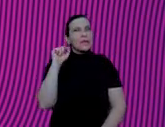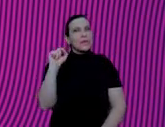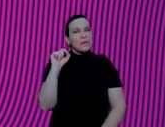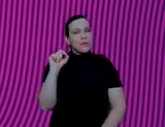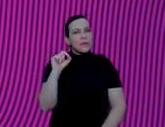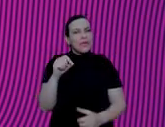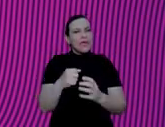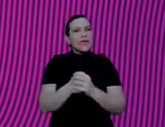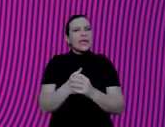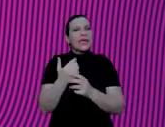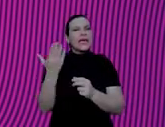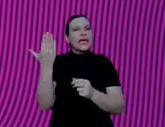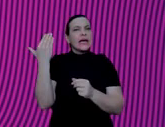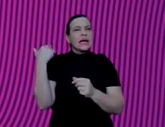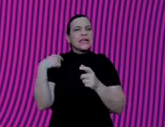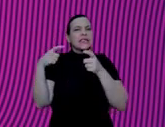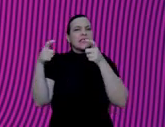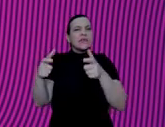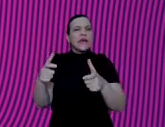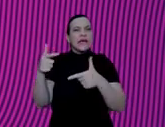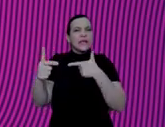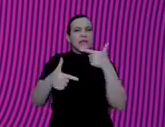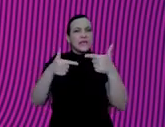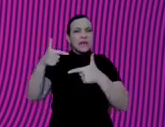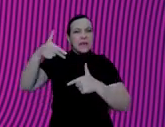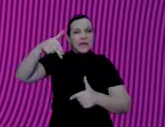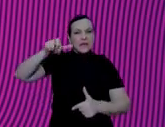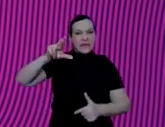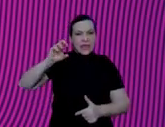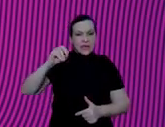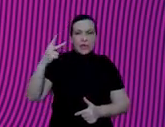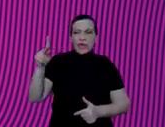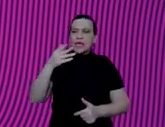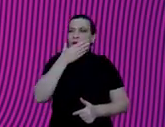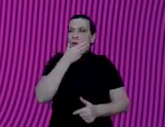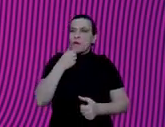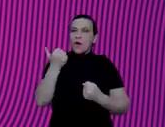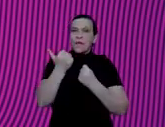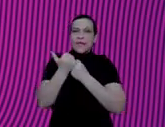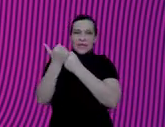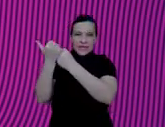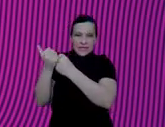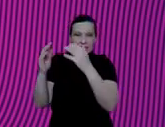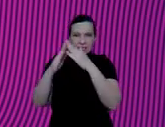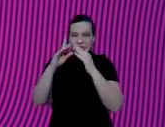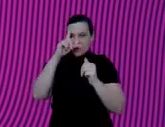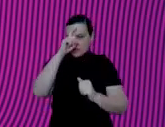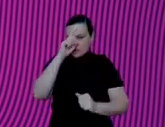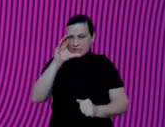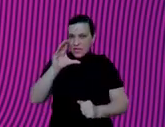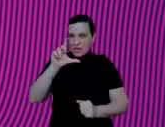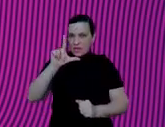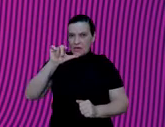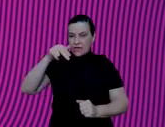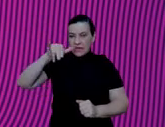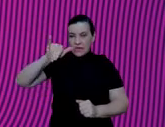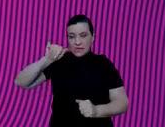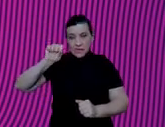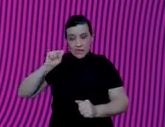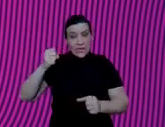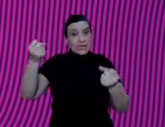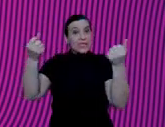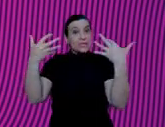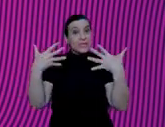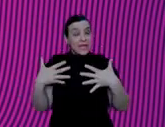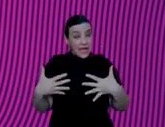da neurologia, quando o assistente do pronto-socorro do Hospital das Clínicas, onde eu estava lá, mencionava que o